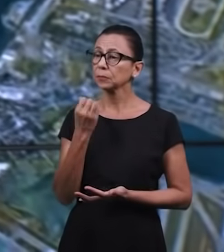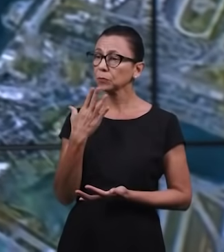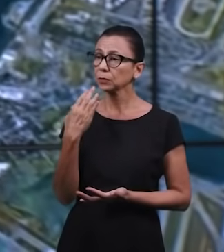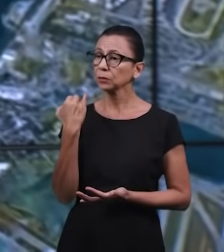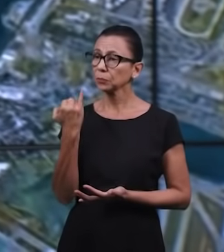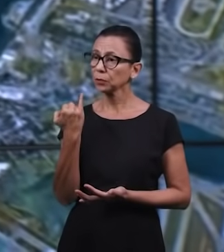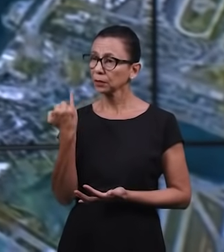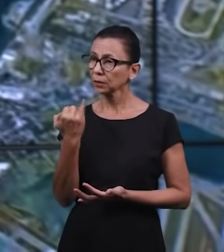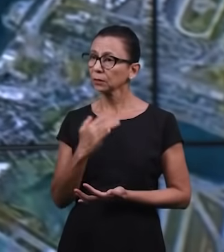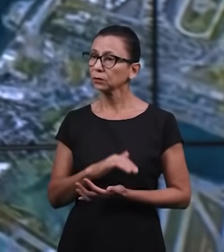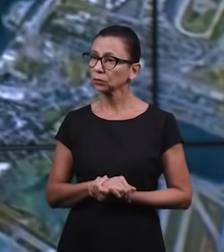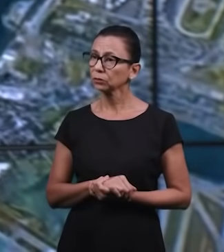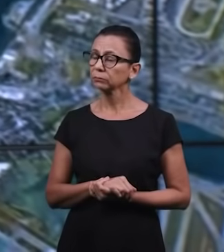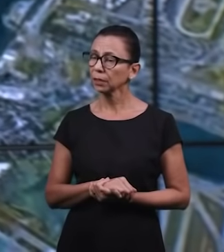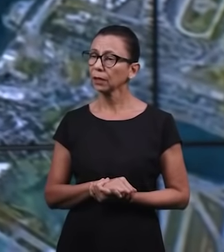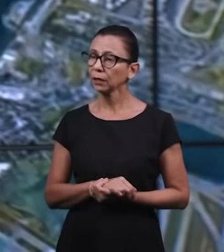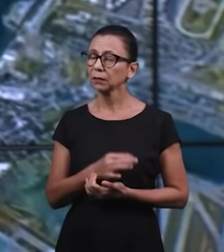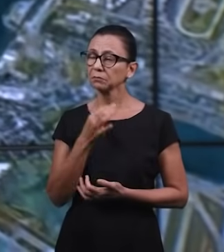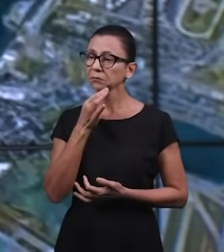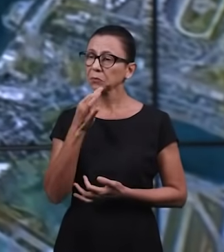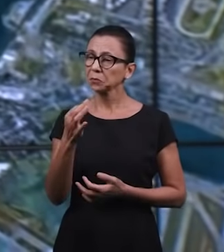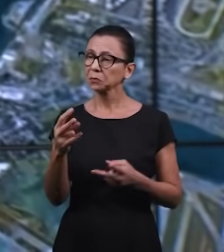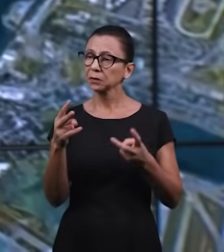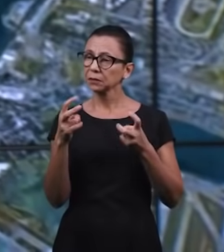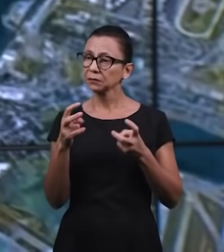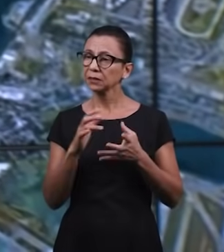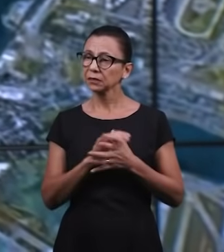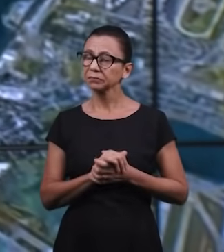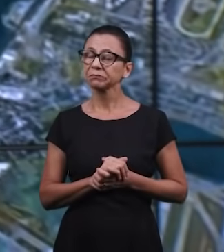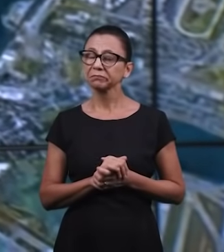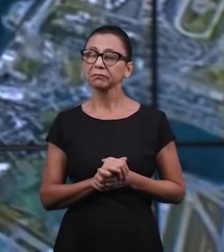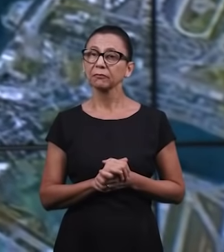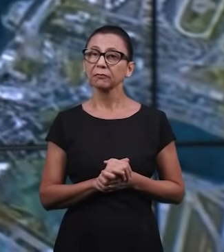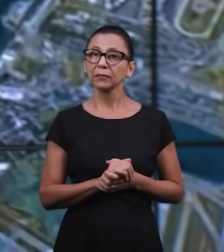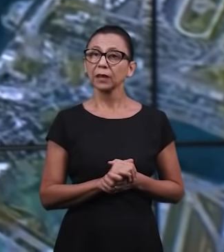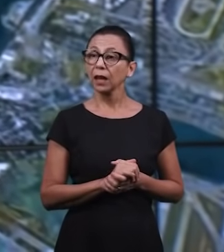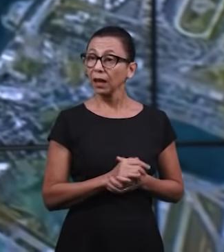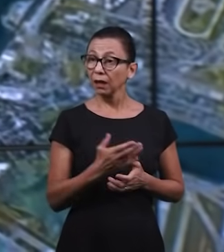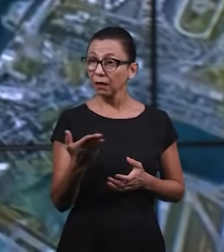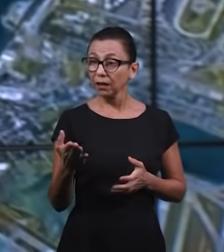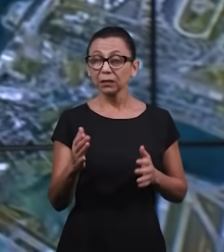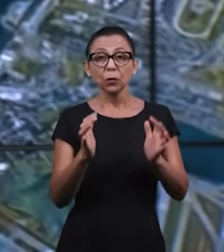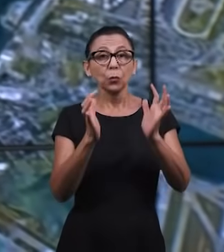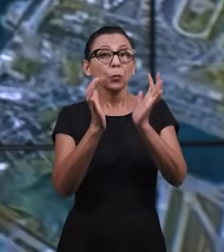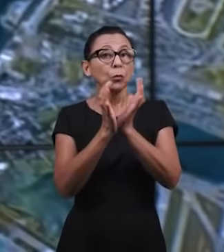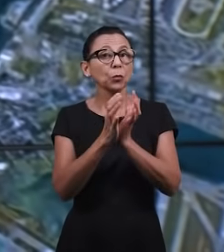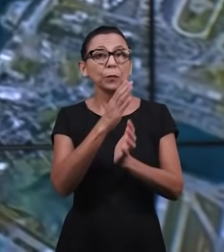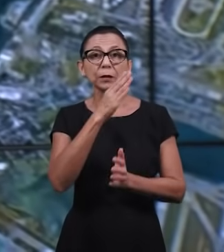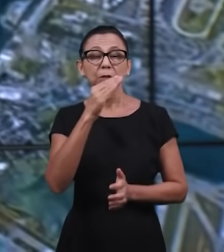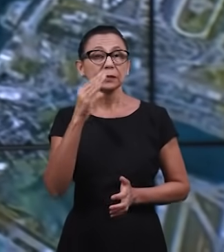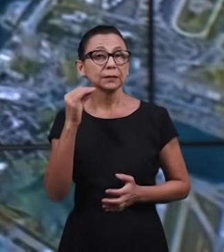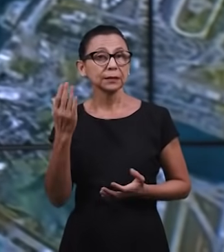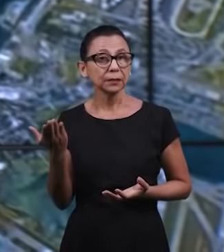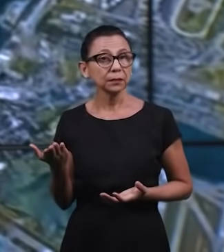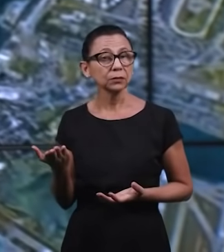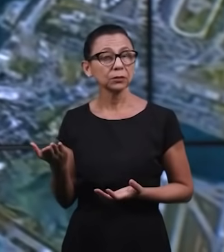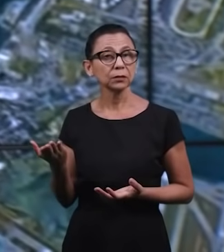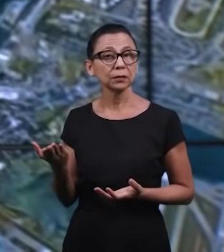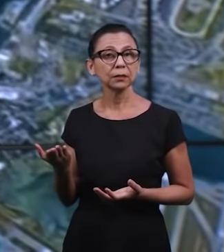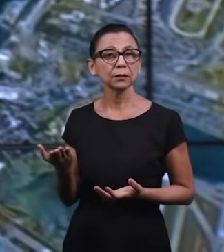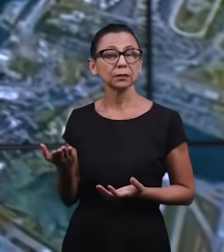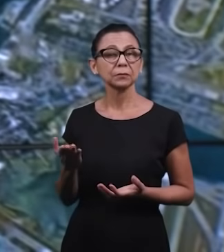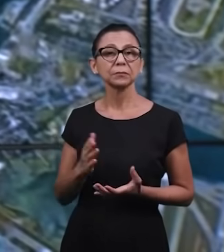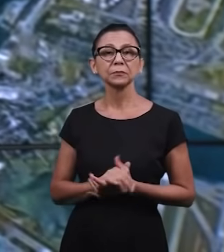com relação às perguntas da Escola Bíblica Dominical, levando até os adolescentes, né, no caso aí em